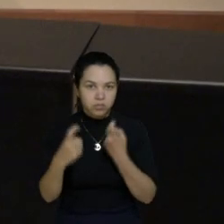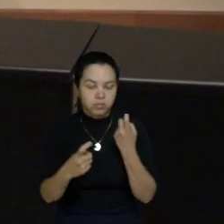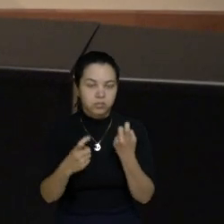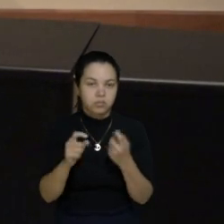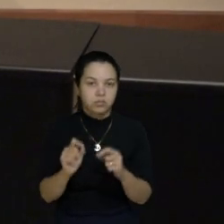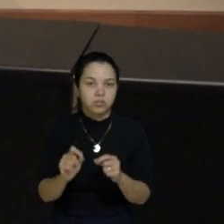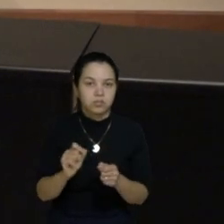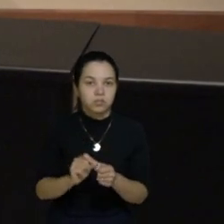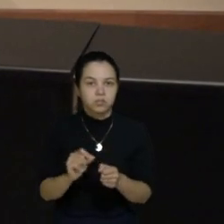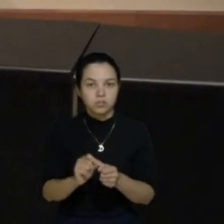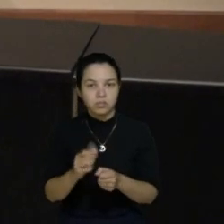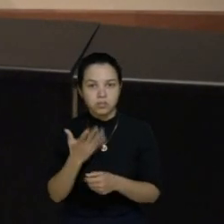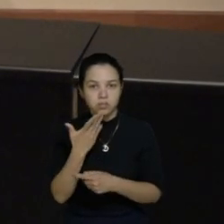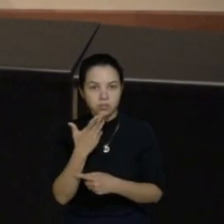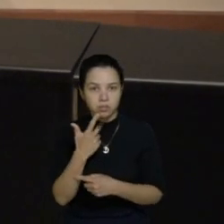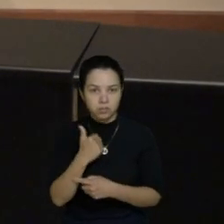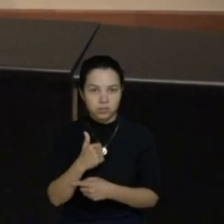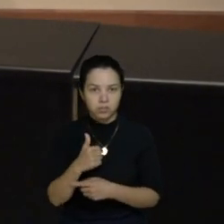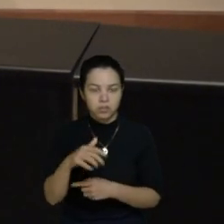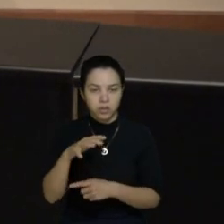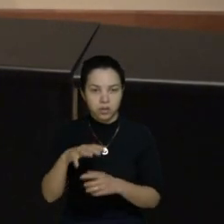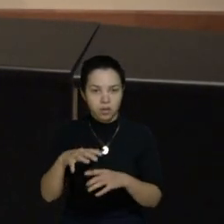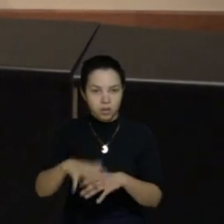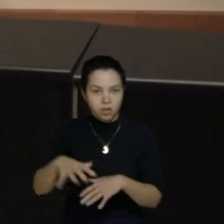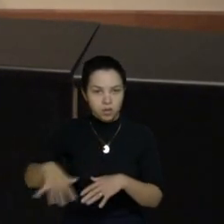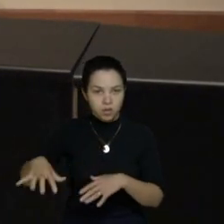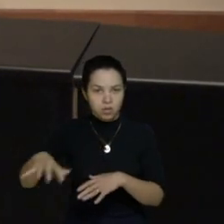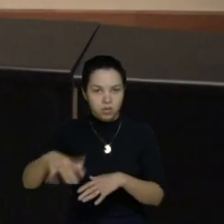crianças que moram de outras